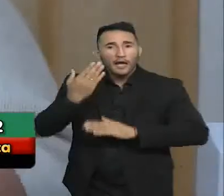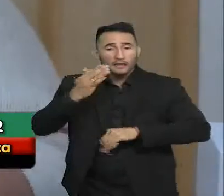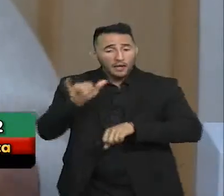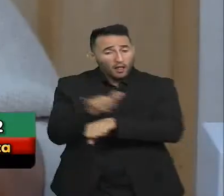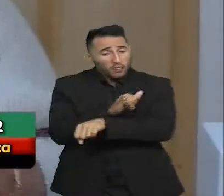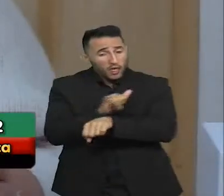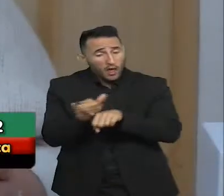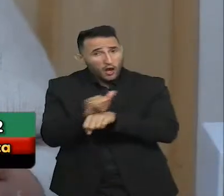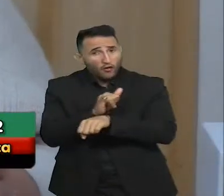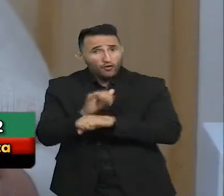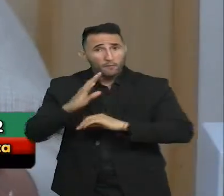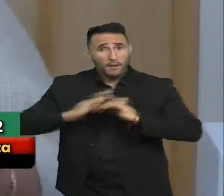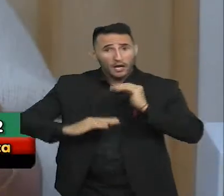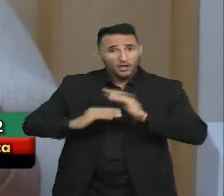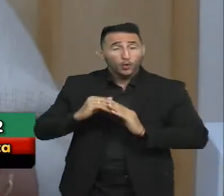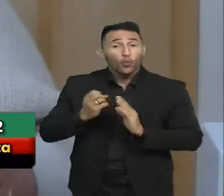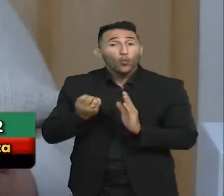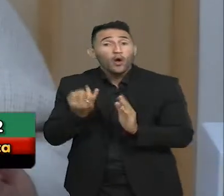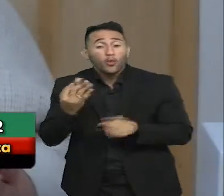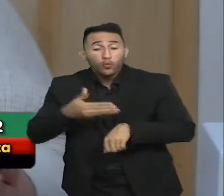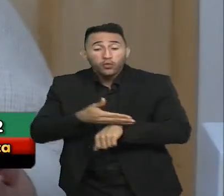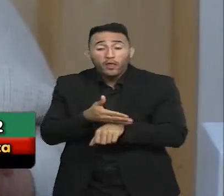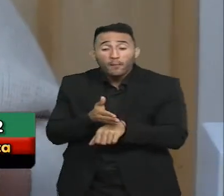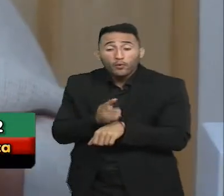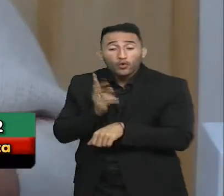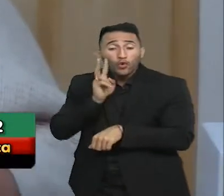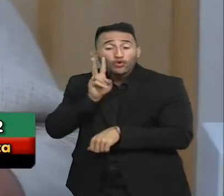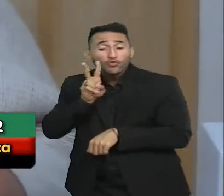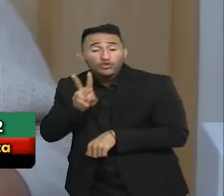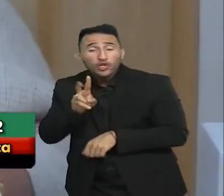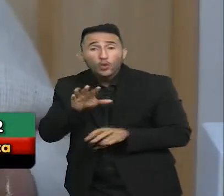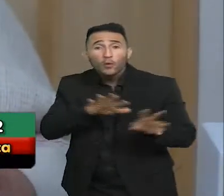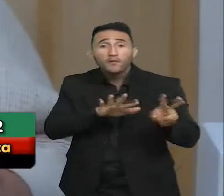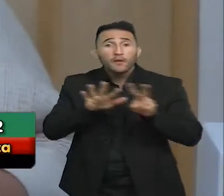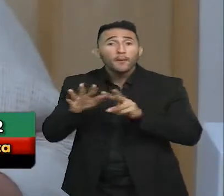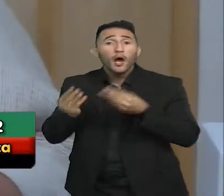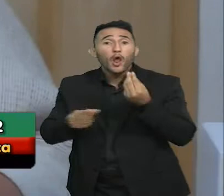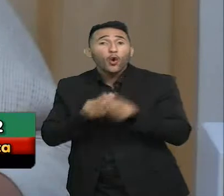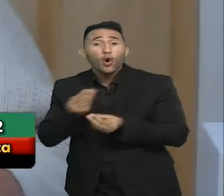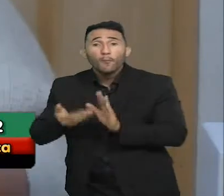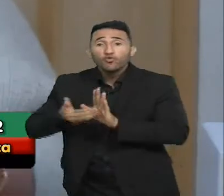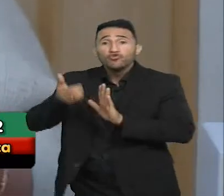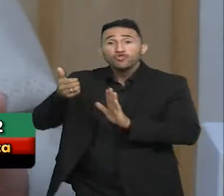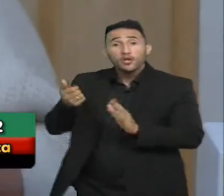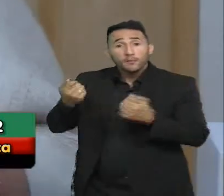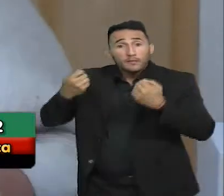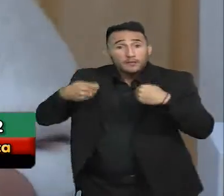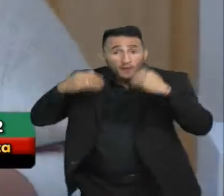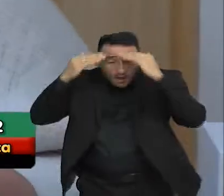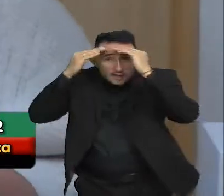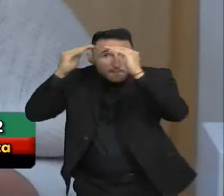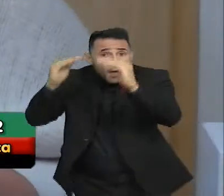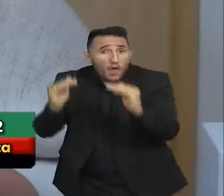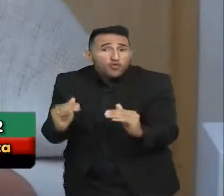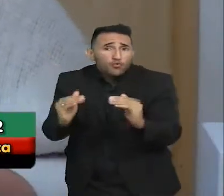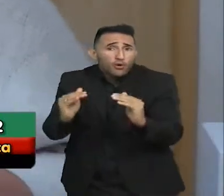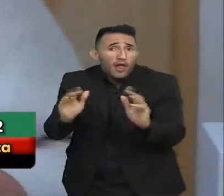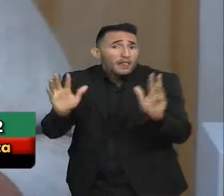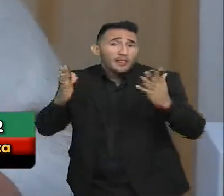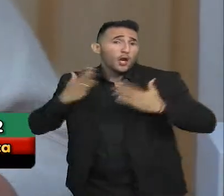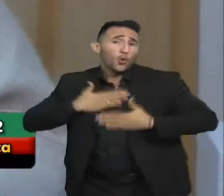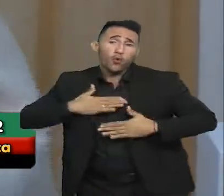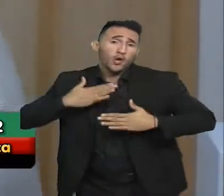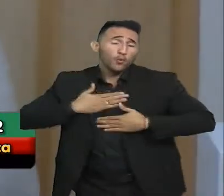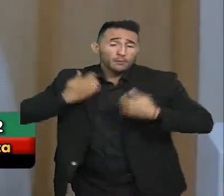deixa uma oferenda? 2 dias? Uma semana? Depois retira? Como retira? Tudo com muito respeito, muito tranquilo. A gente